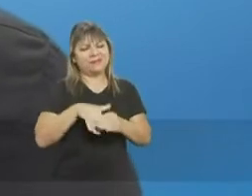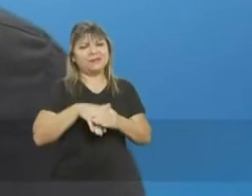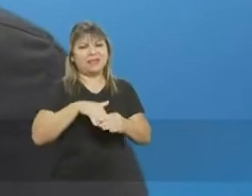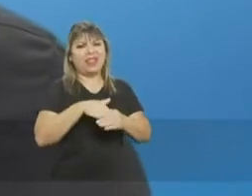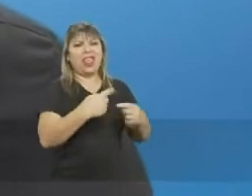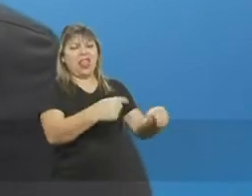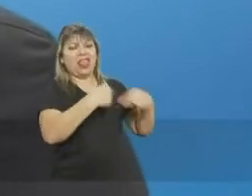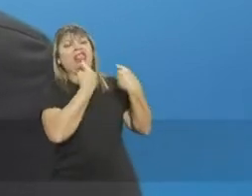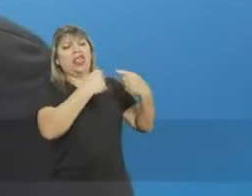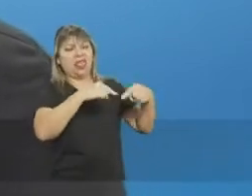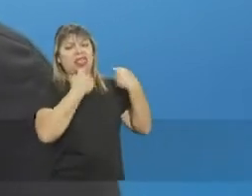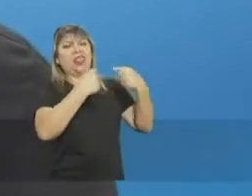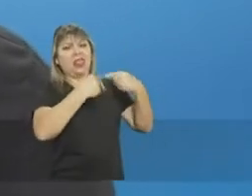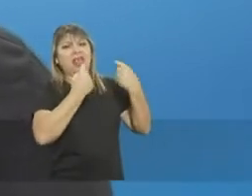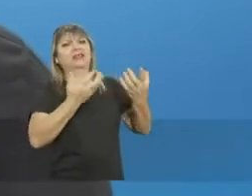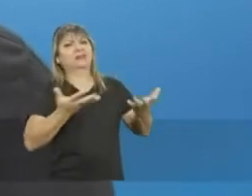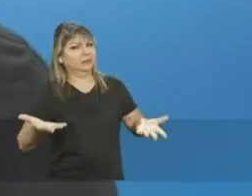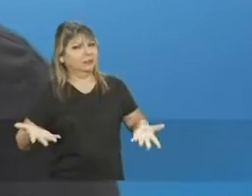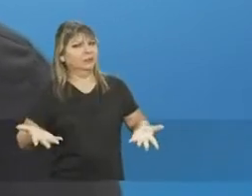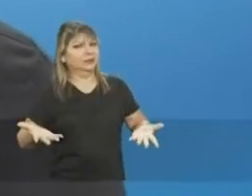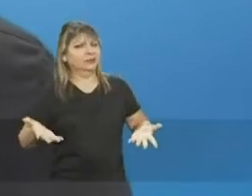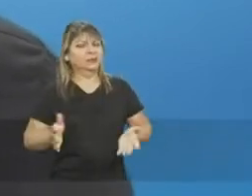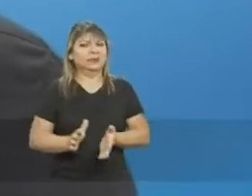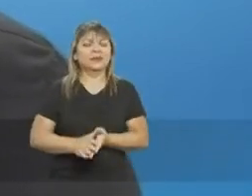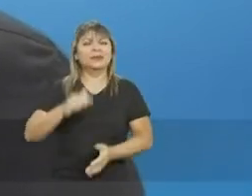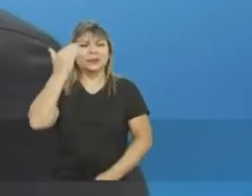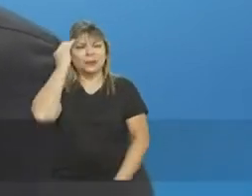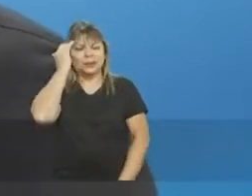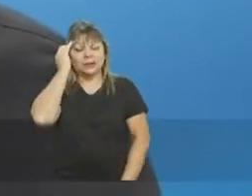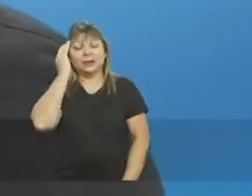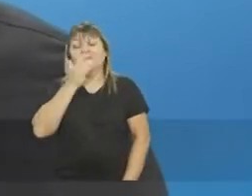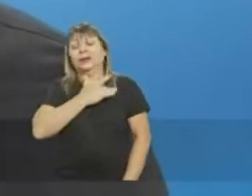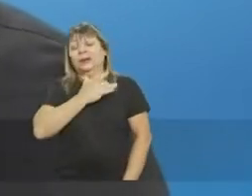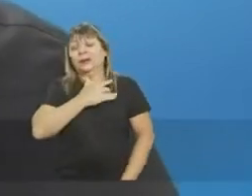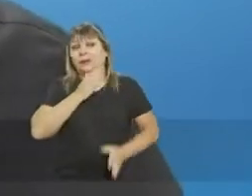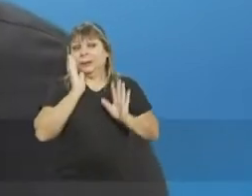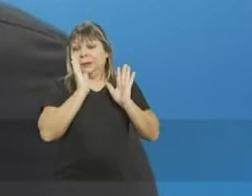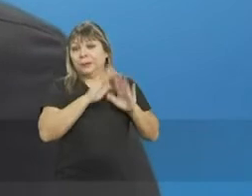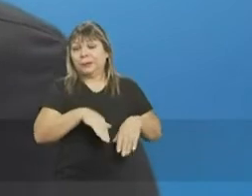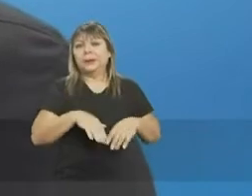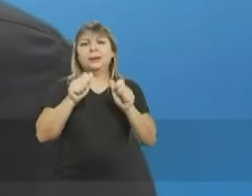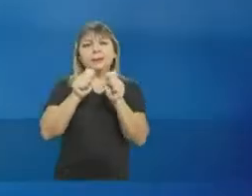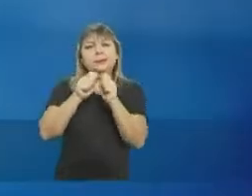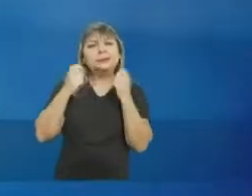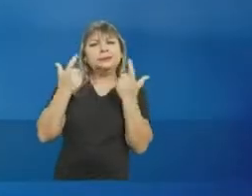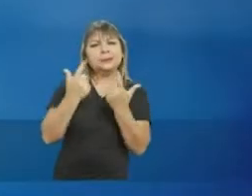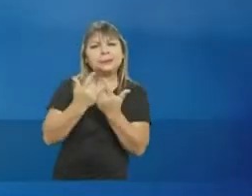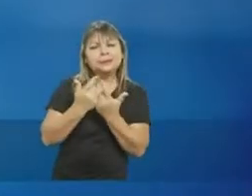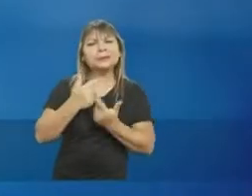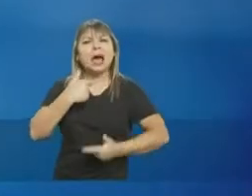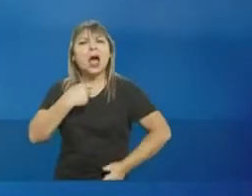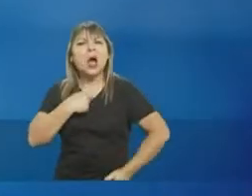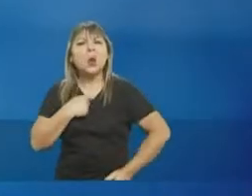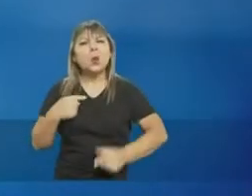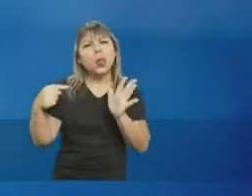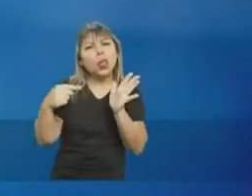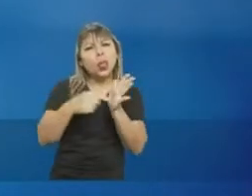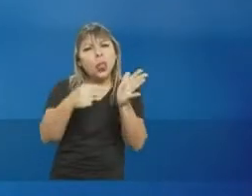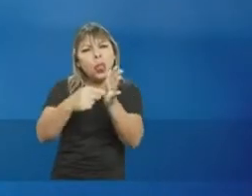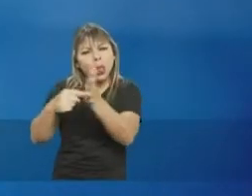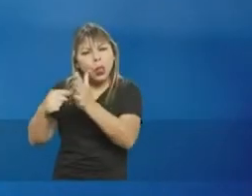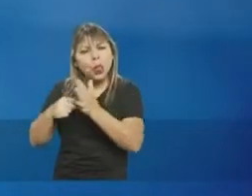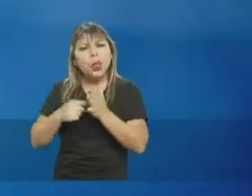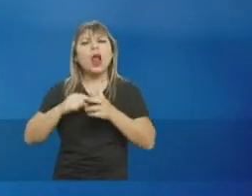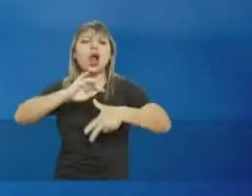a eleição e me atacam de forma leviana e covarde. Eu entendo o medo deles. Na Assembleia,